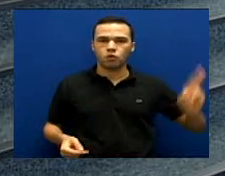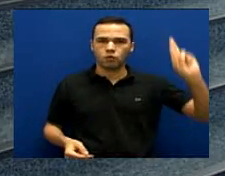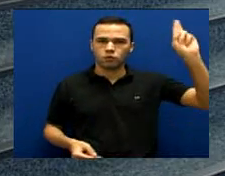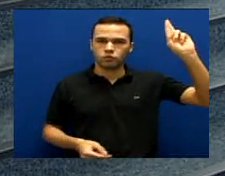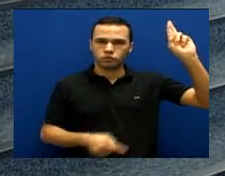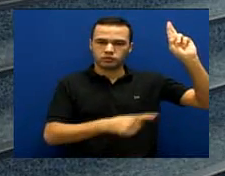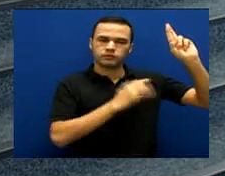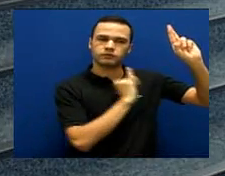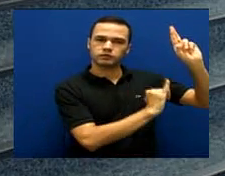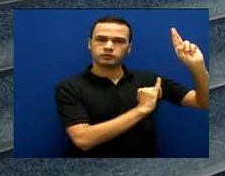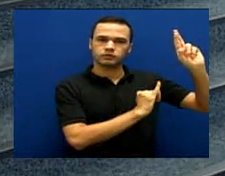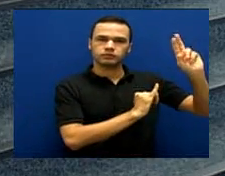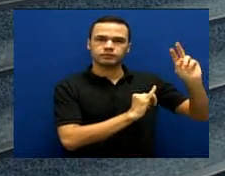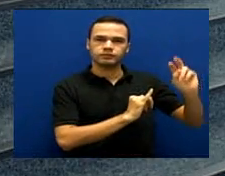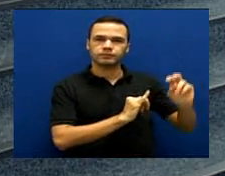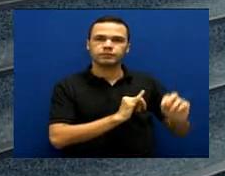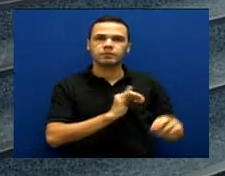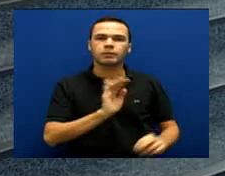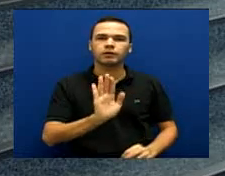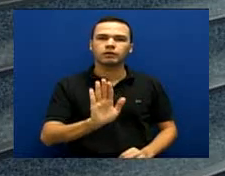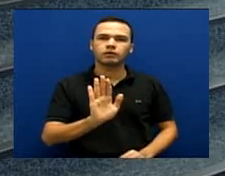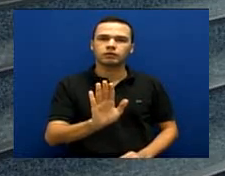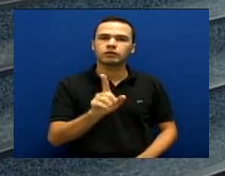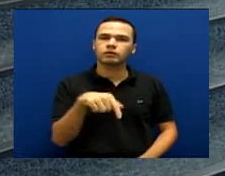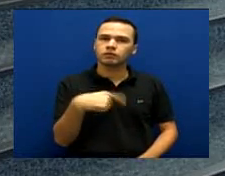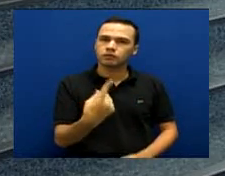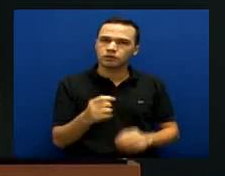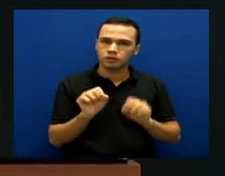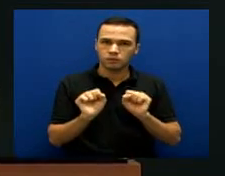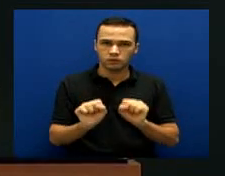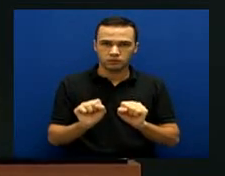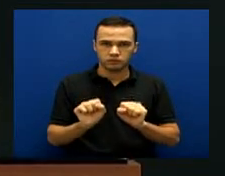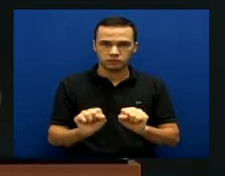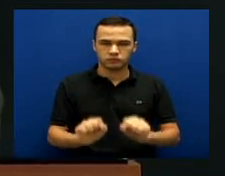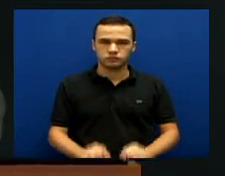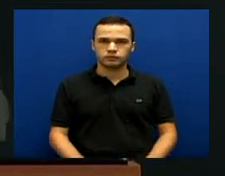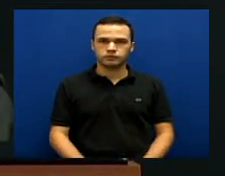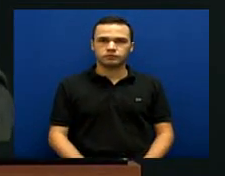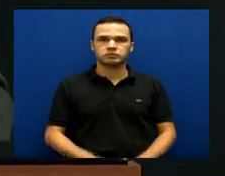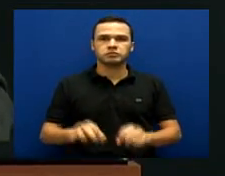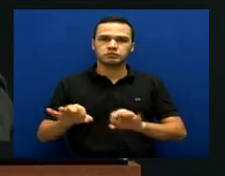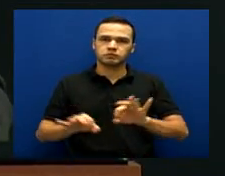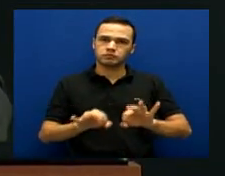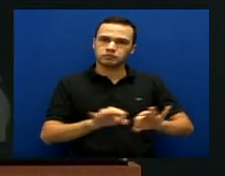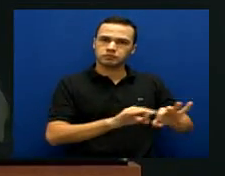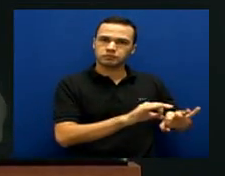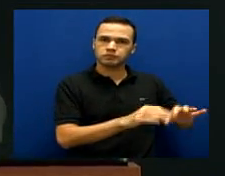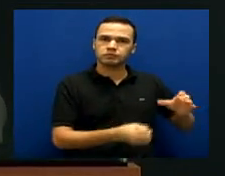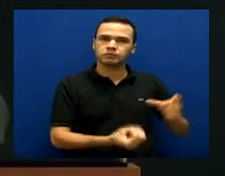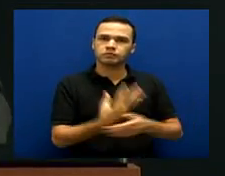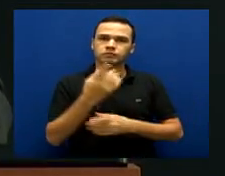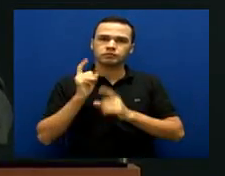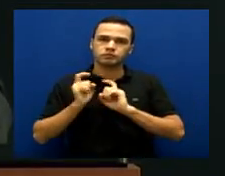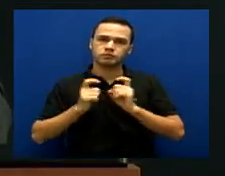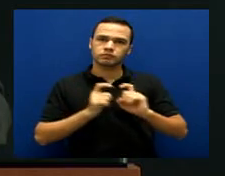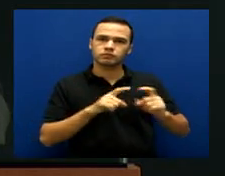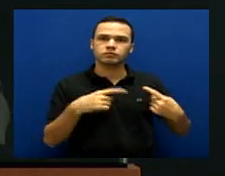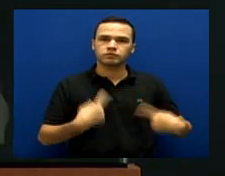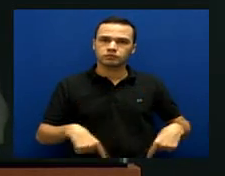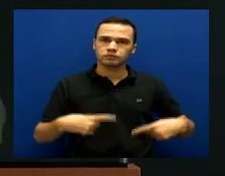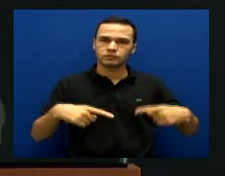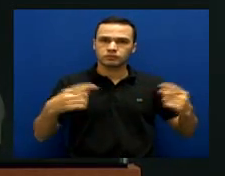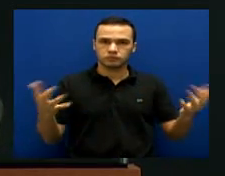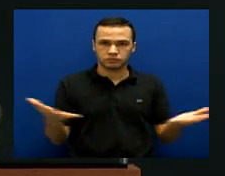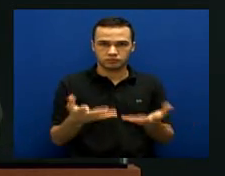aí mas a gente poderia sim bola' e criar uma sessão para discutir as regras